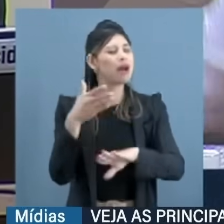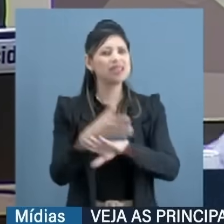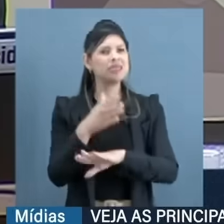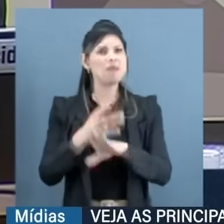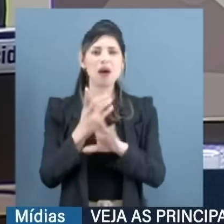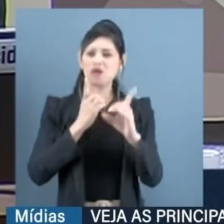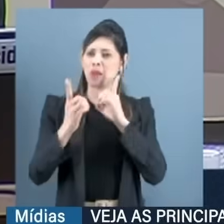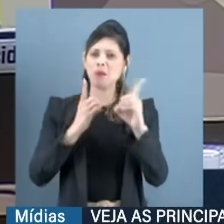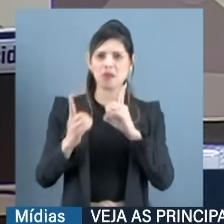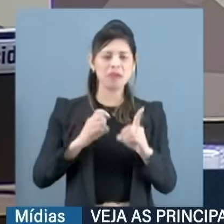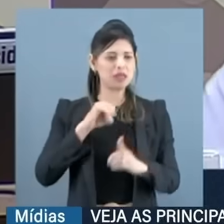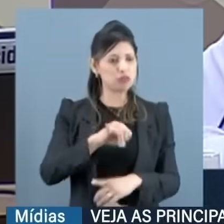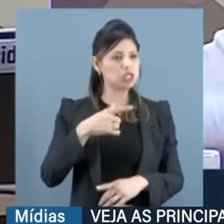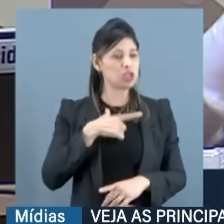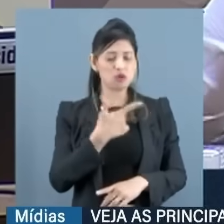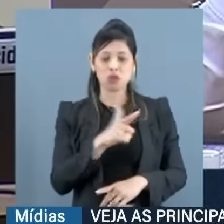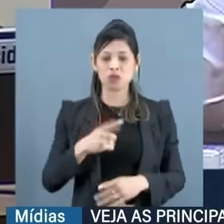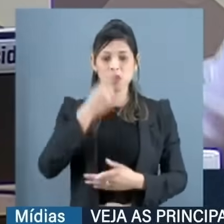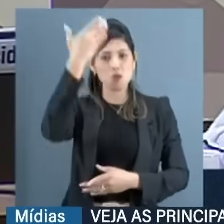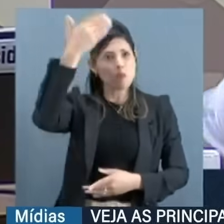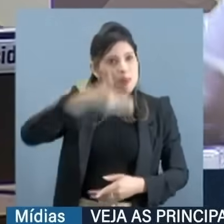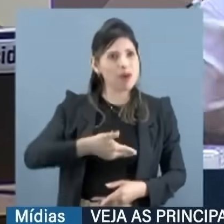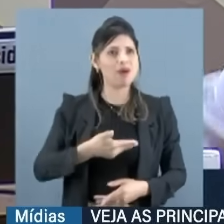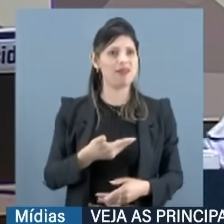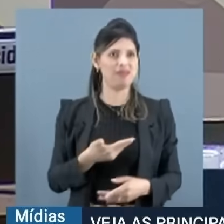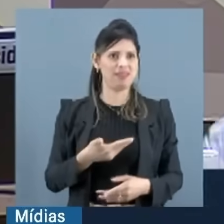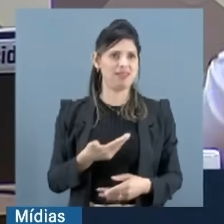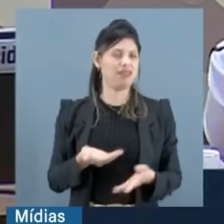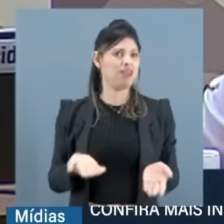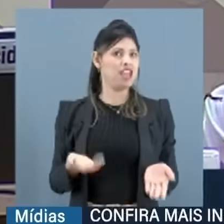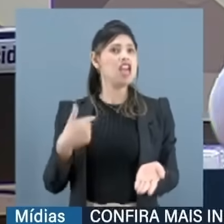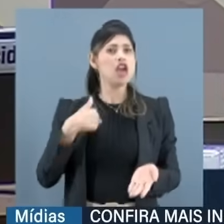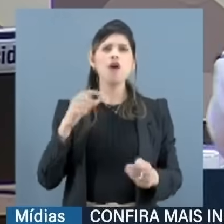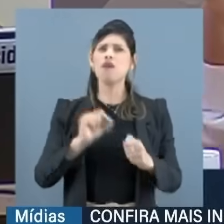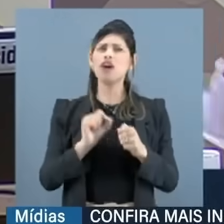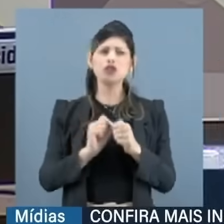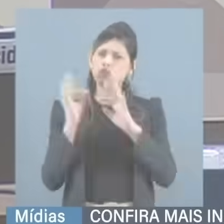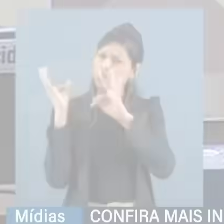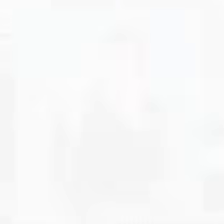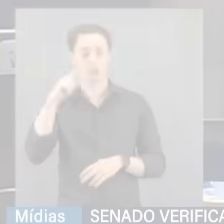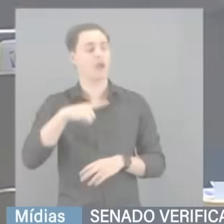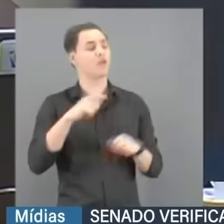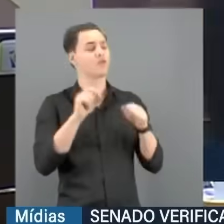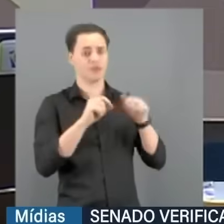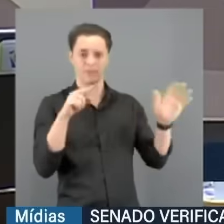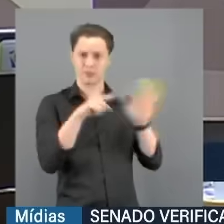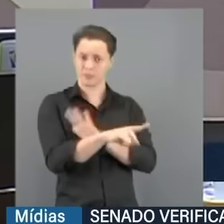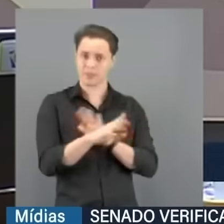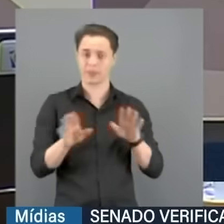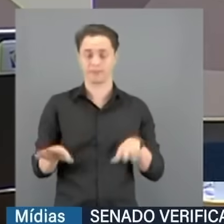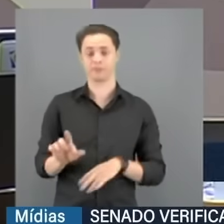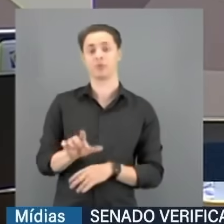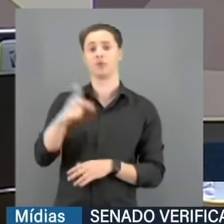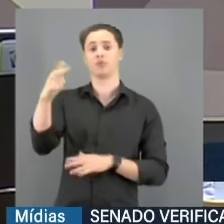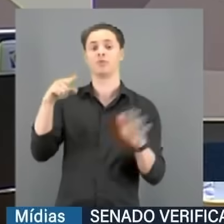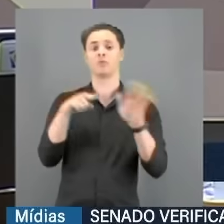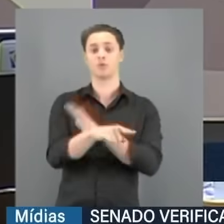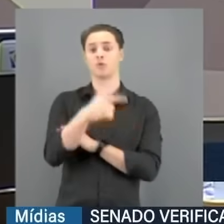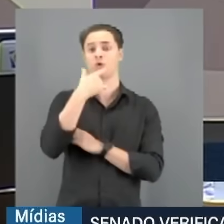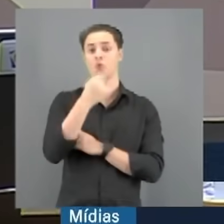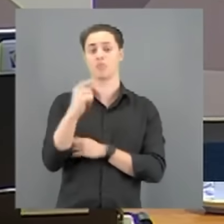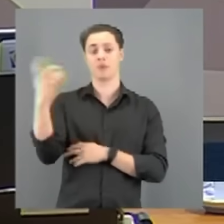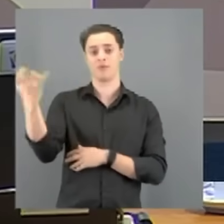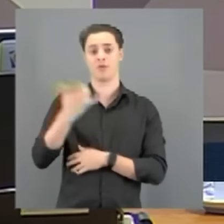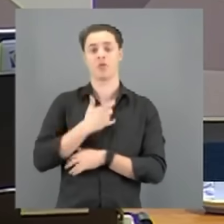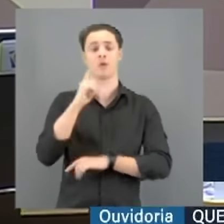forma vazia. Eu sou altamente diligente em tudo que eu faço, não é de hoje, não é de sempre. A outra pergunta que eles dizem